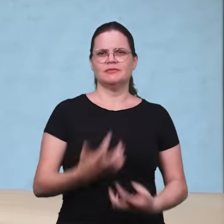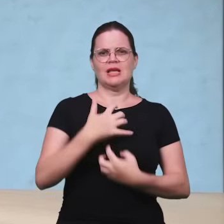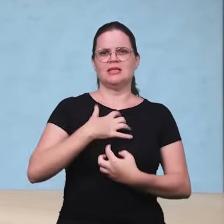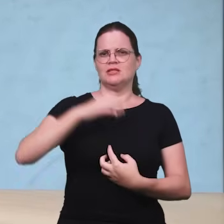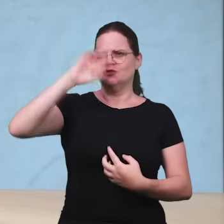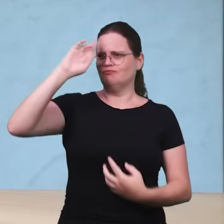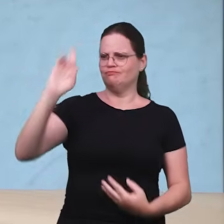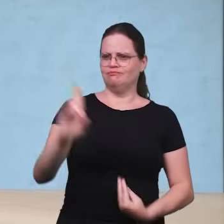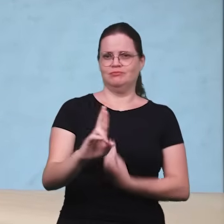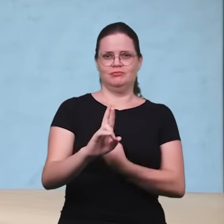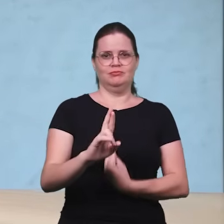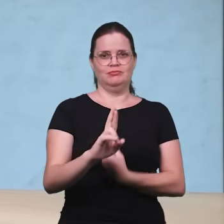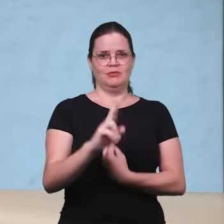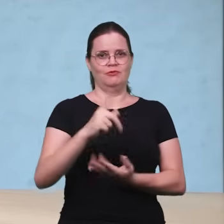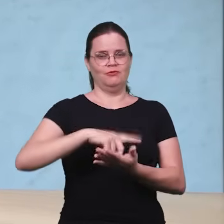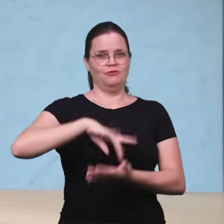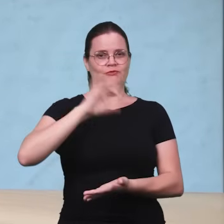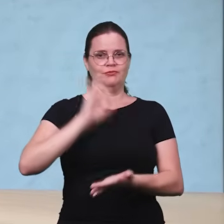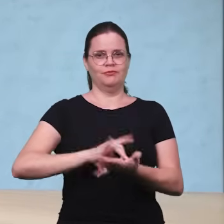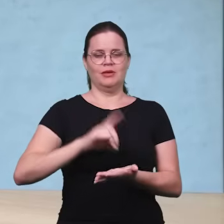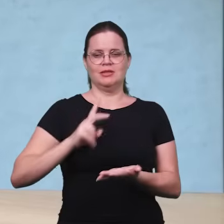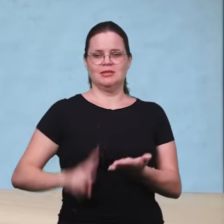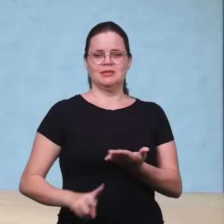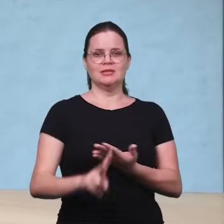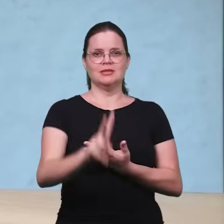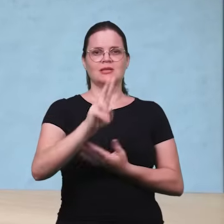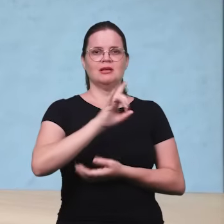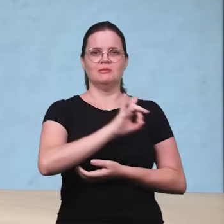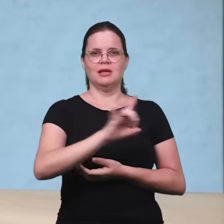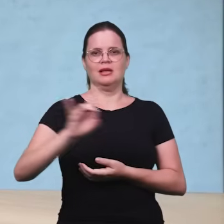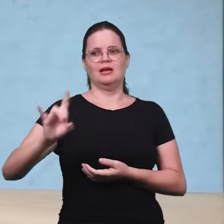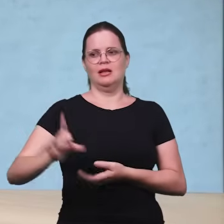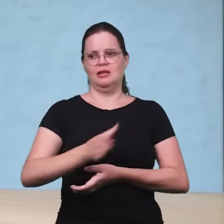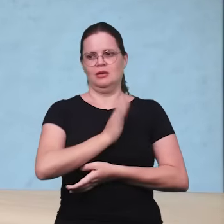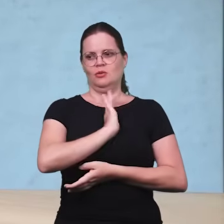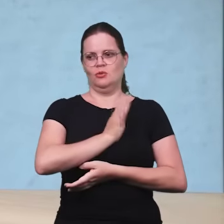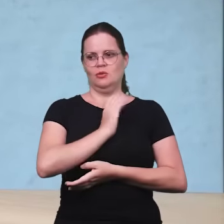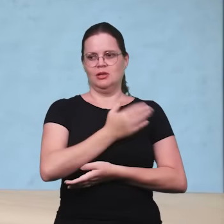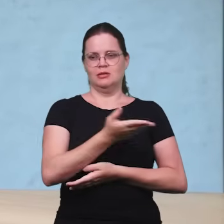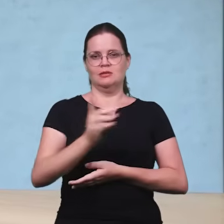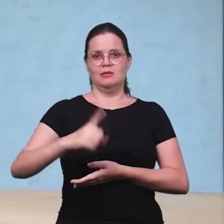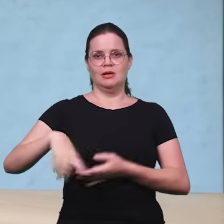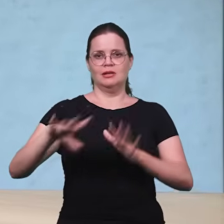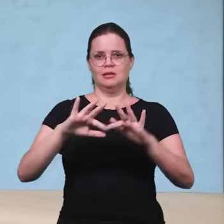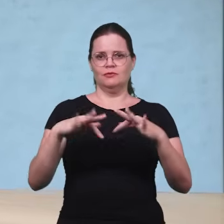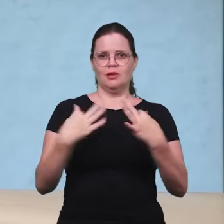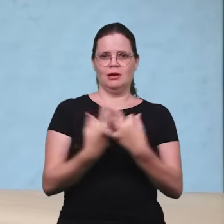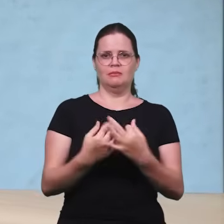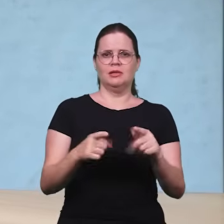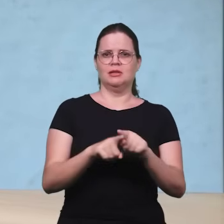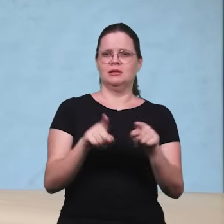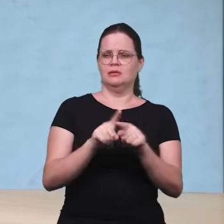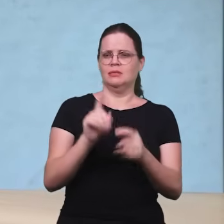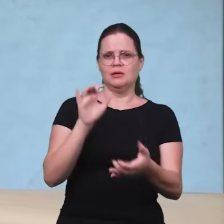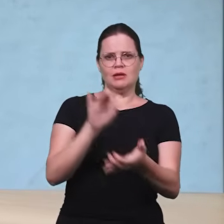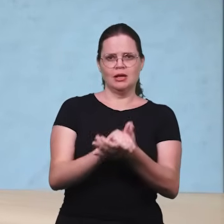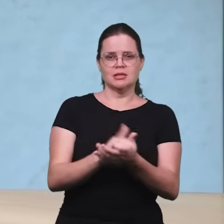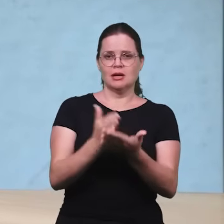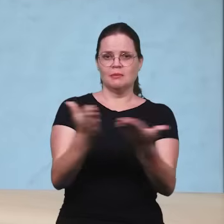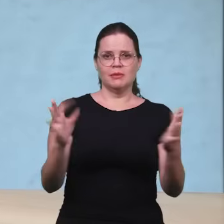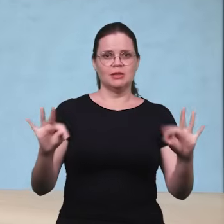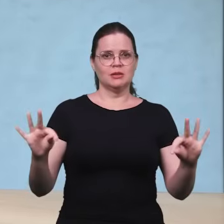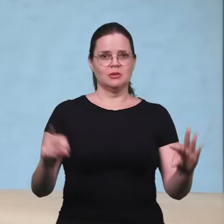está presente e que a verdade tem prevalecido nos corações, nas famílias, nos filhos, nos casamentos, e que o